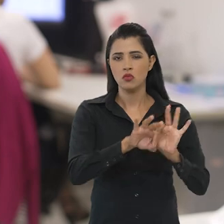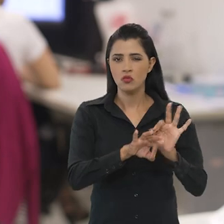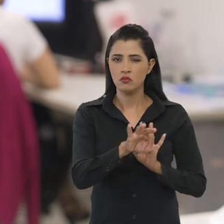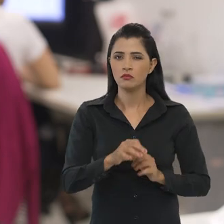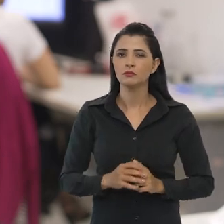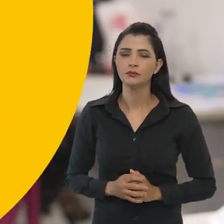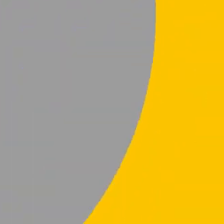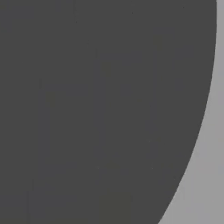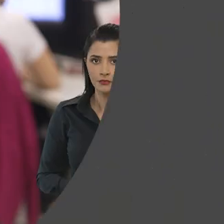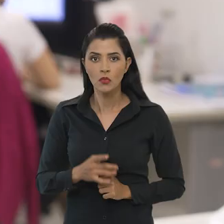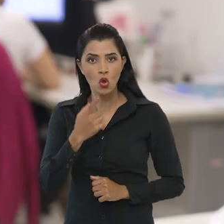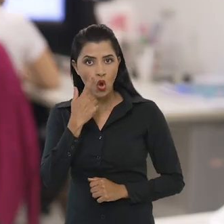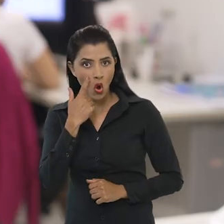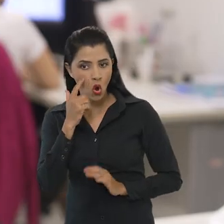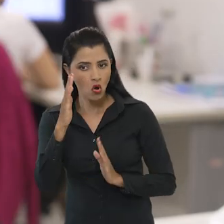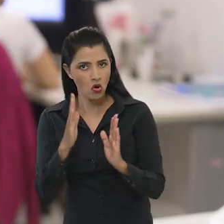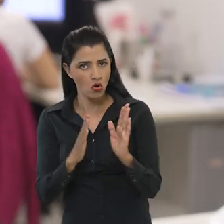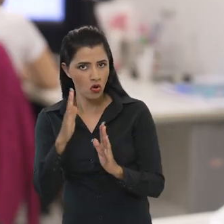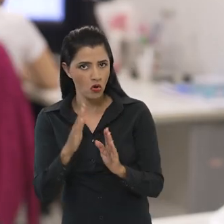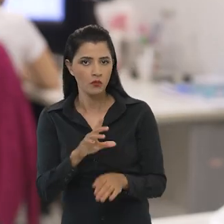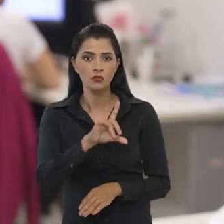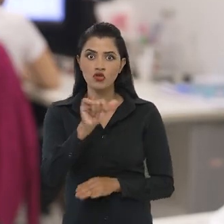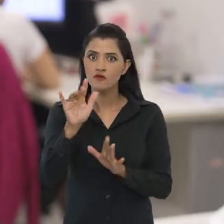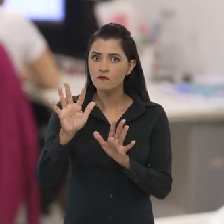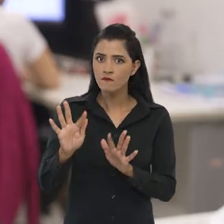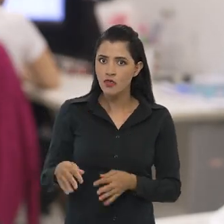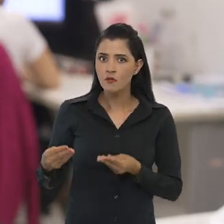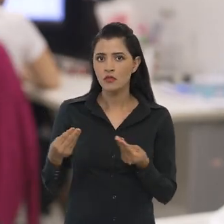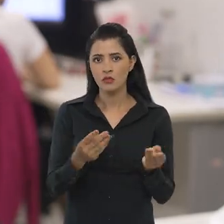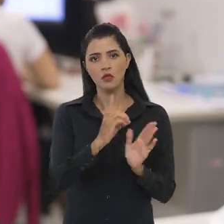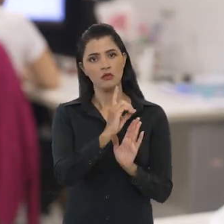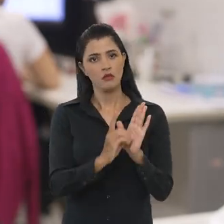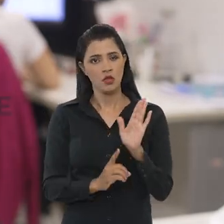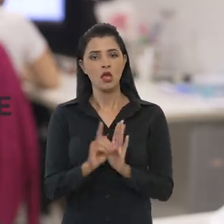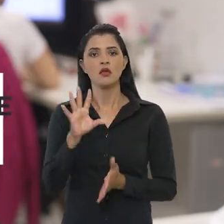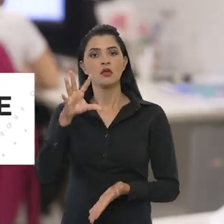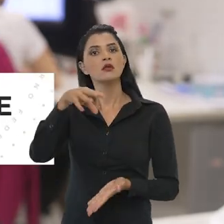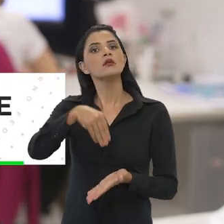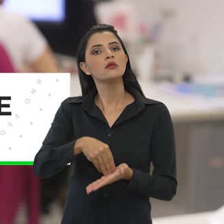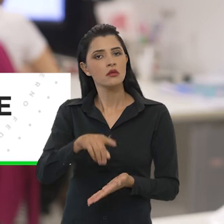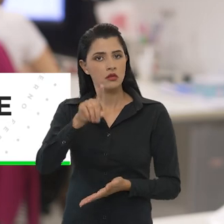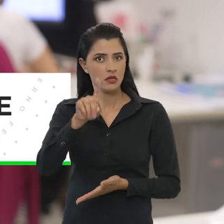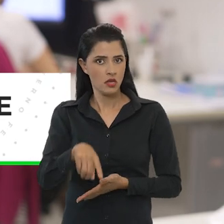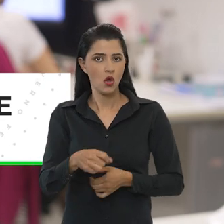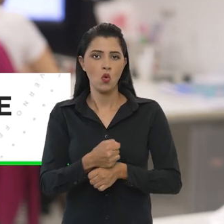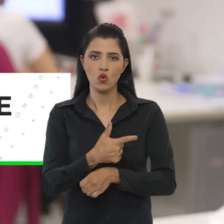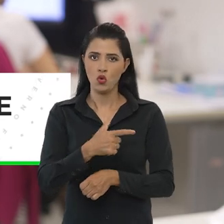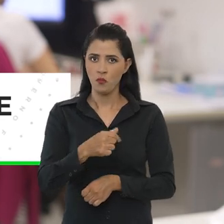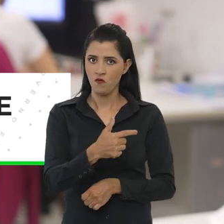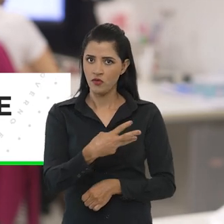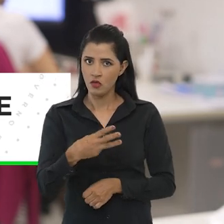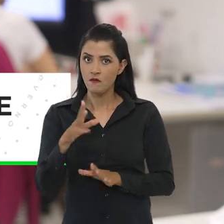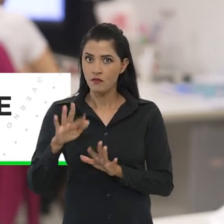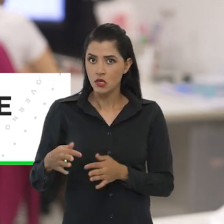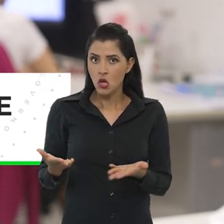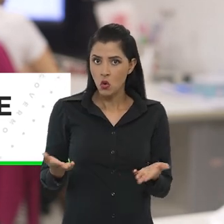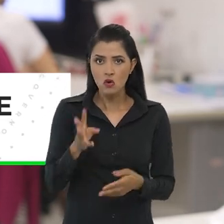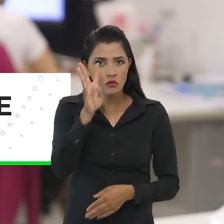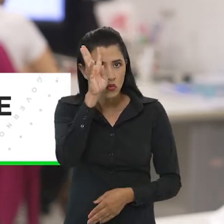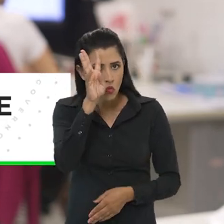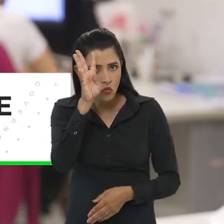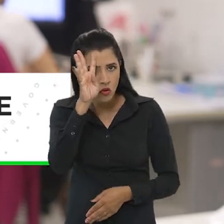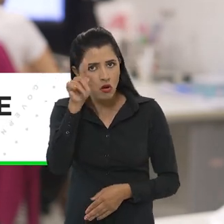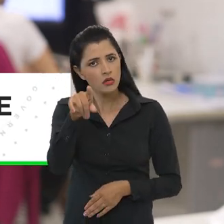crime organizado. De olho no prazo, o dia final para a entrega da declaração do Imposto de Renda em 2023